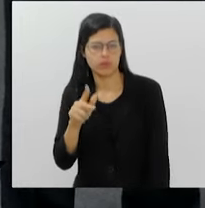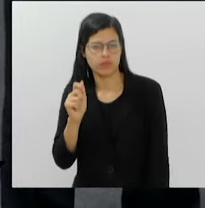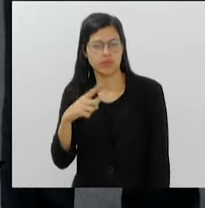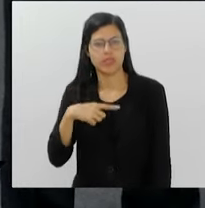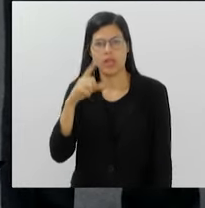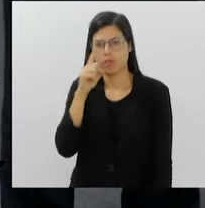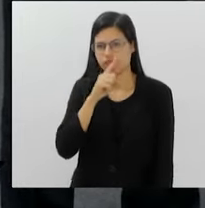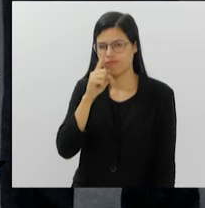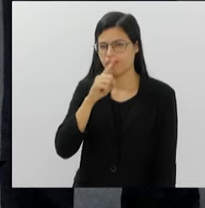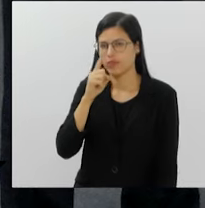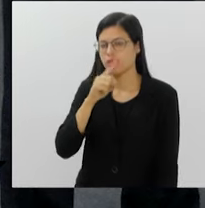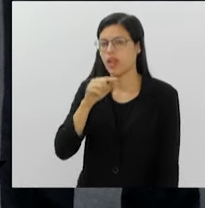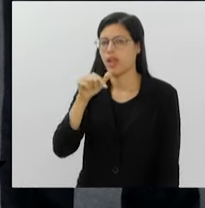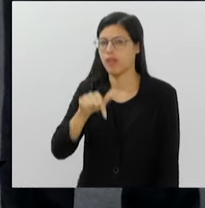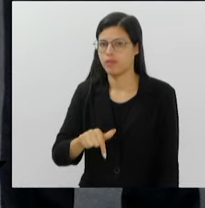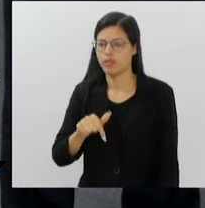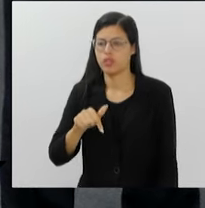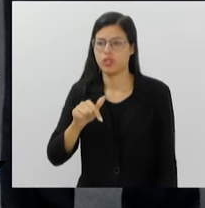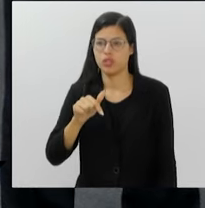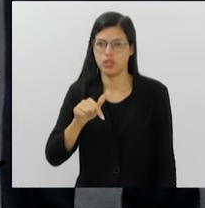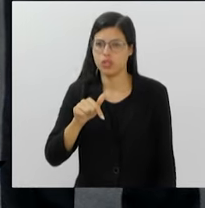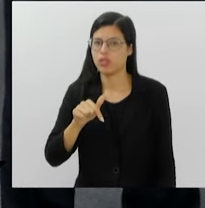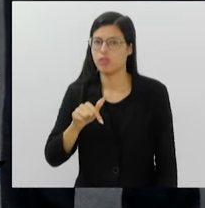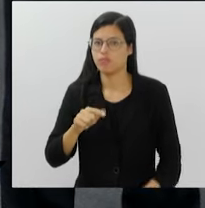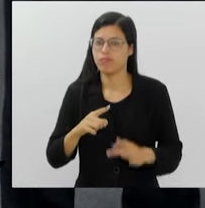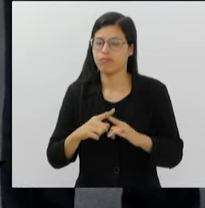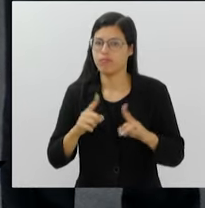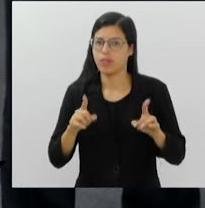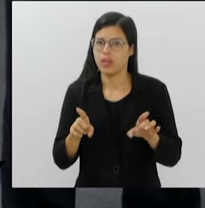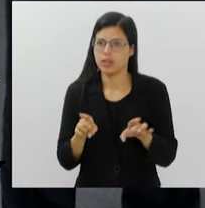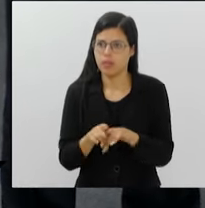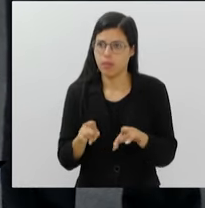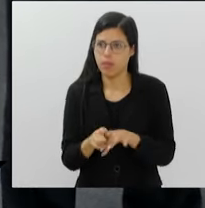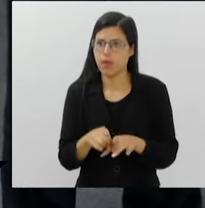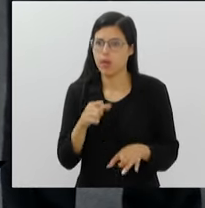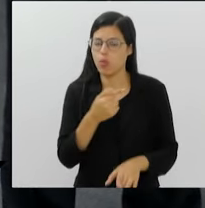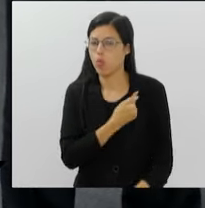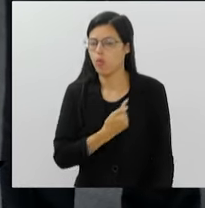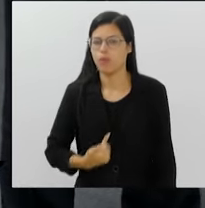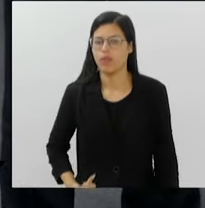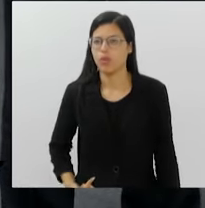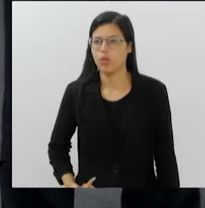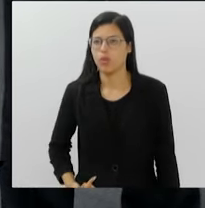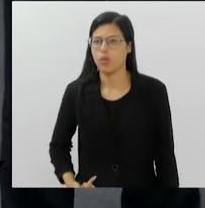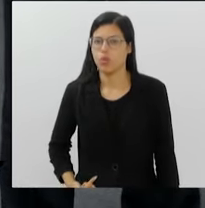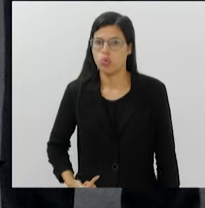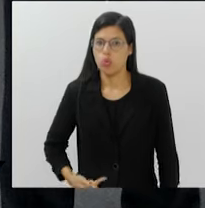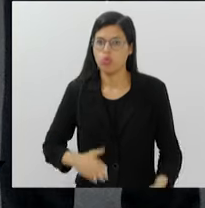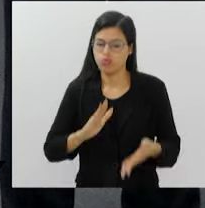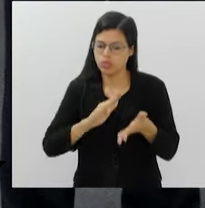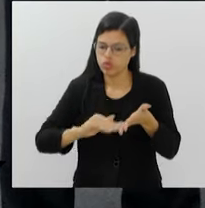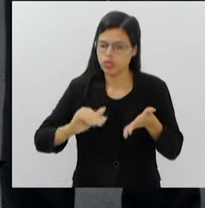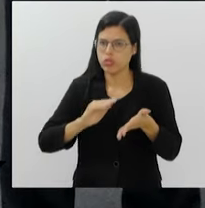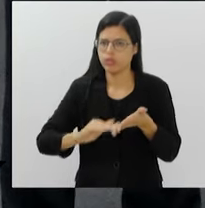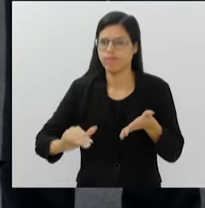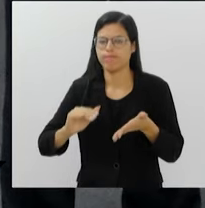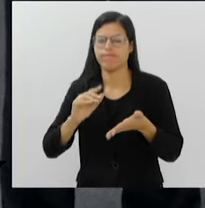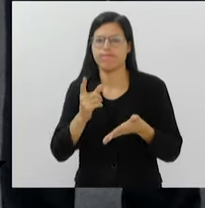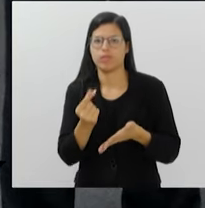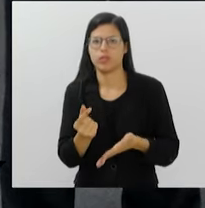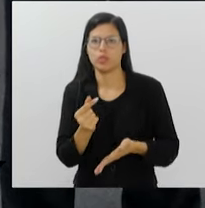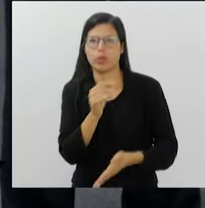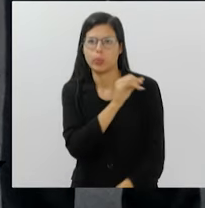bilhões de reais. Mas, ao mesmo tempo, o governador não se cansa de retirar dinheiro do Rio